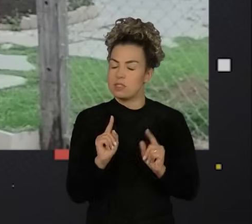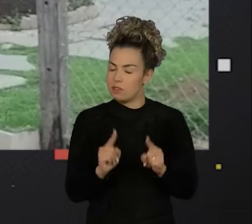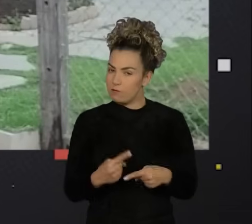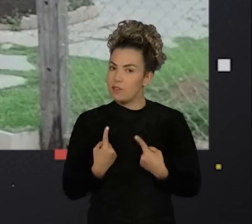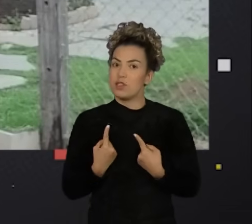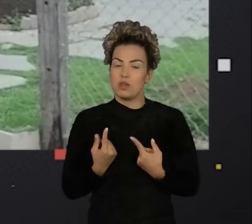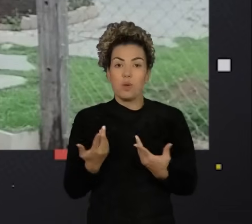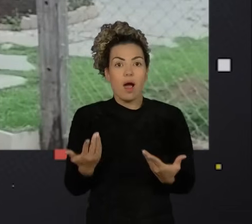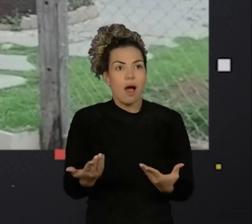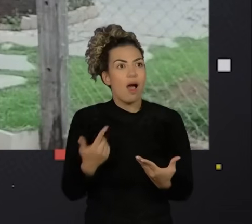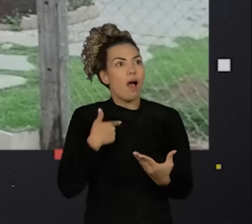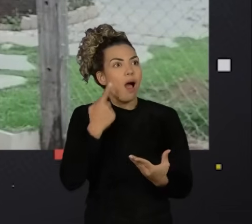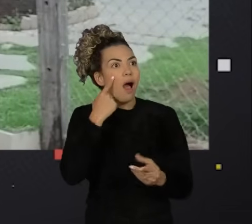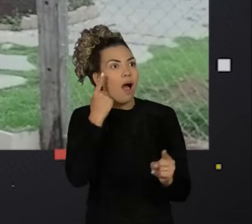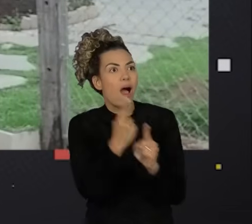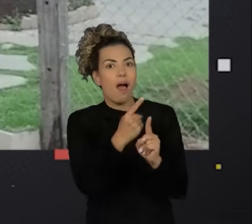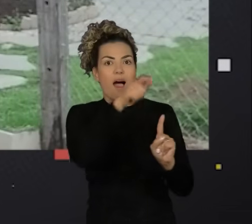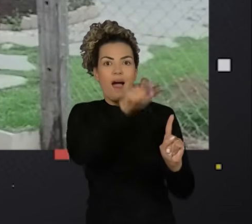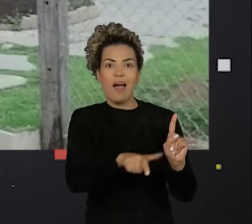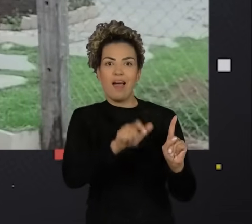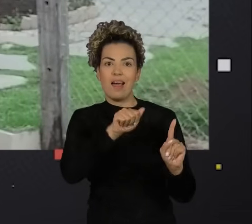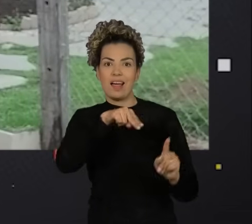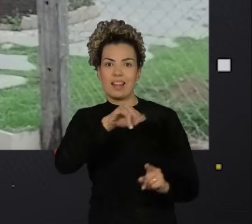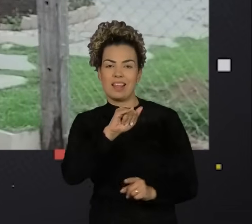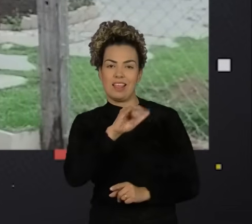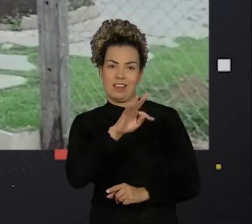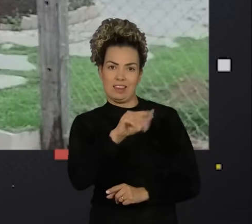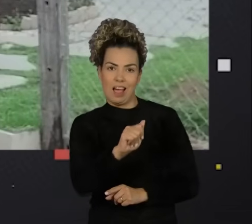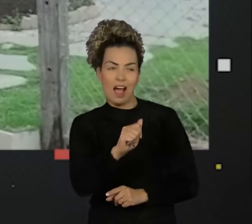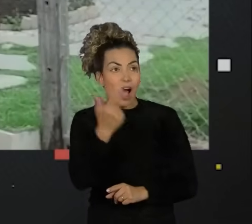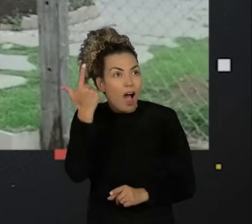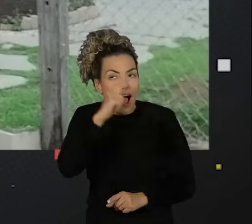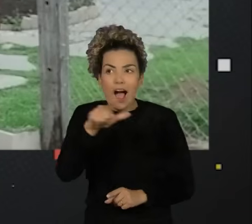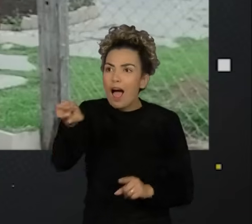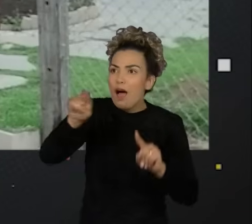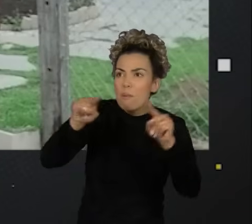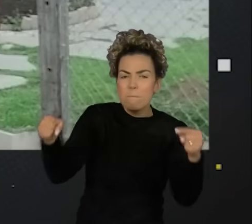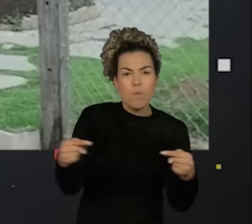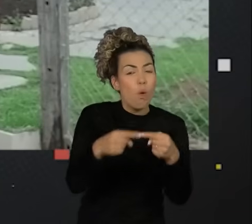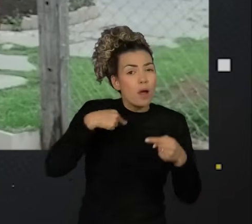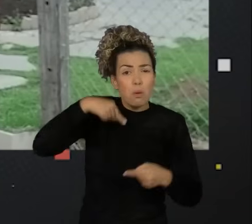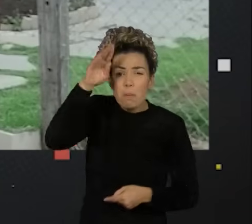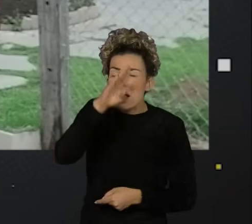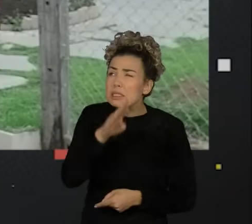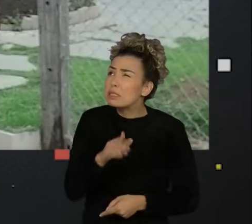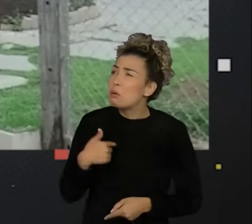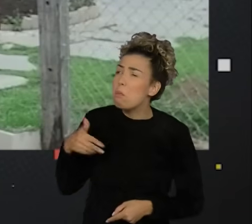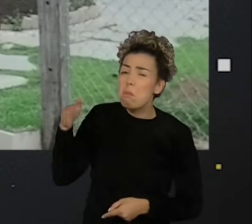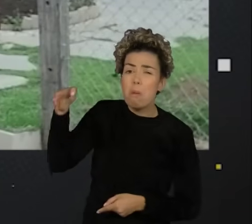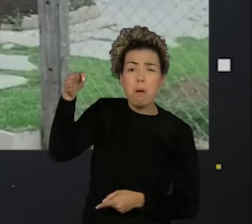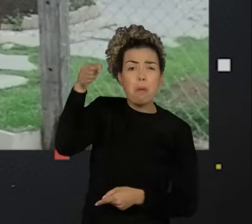a Anitta. Né? Eu viajei o Brasil todo fazendo testes nas principais capitais e a gente não conseguia